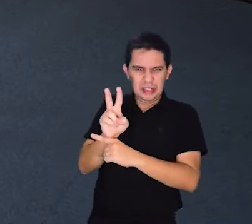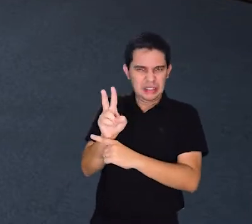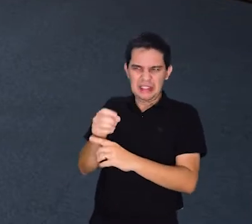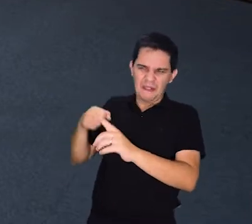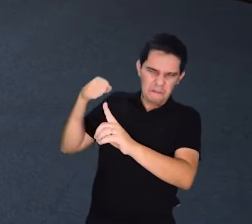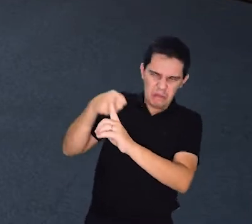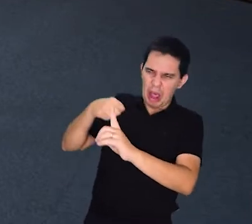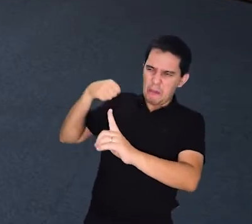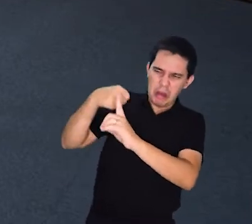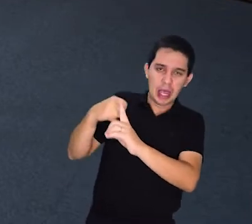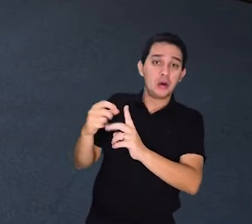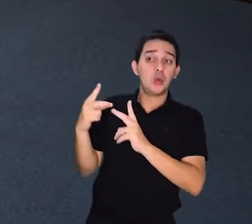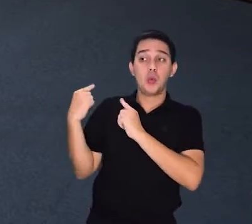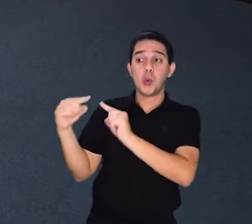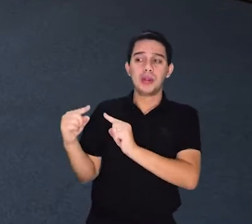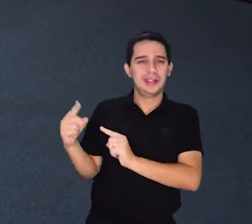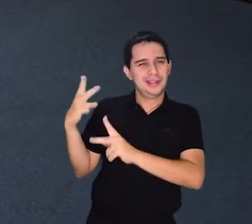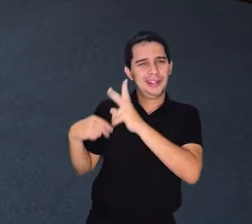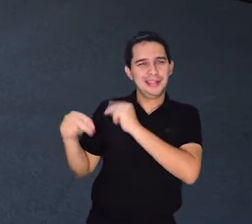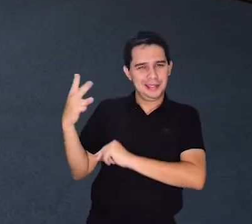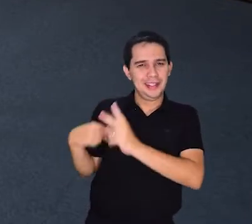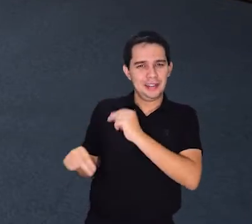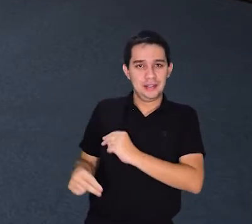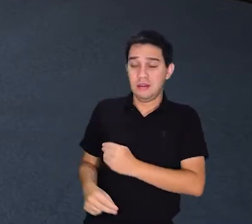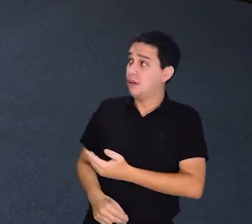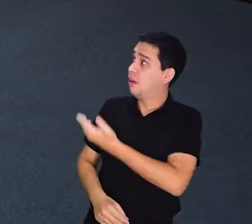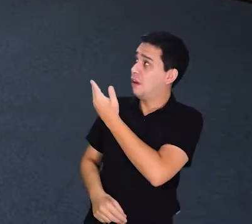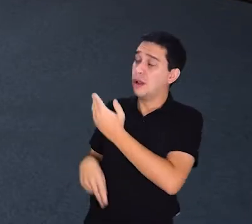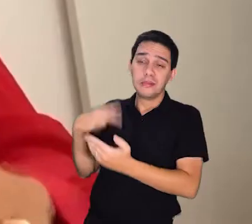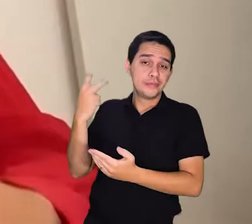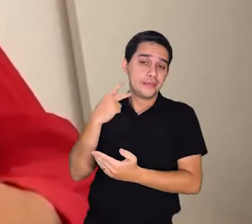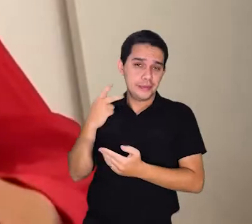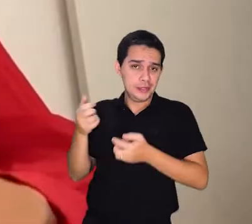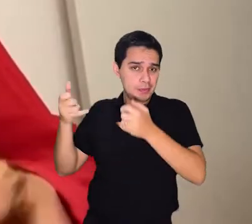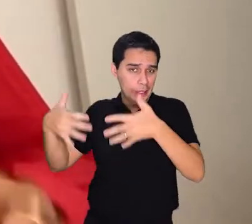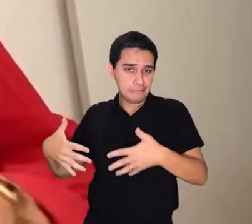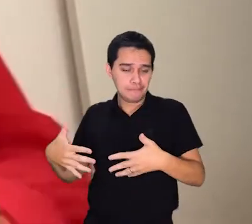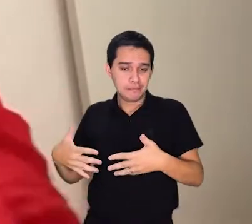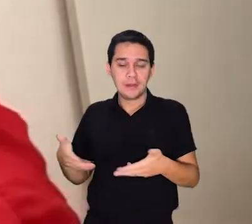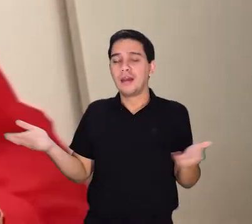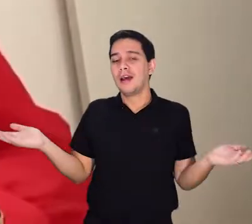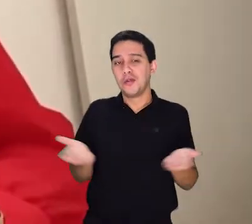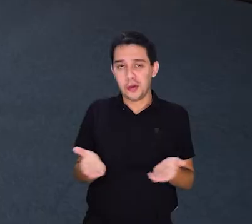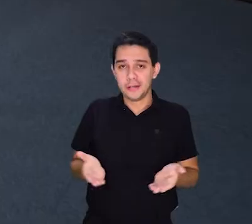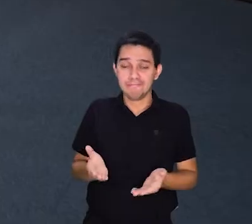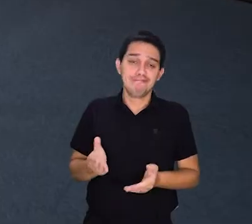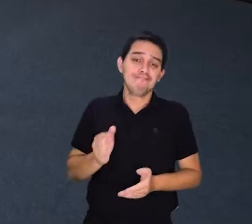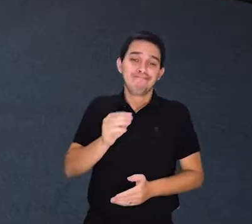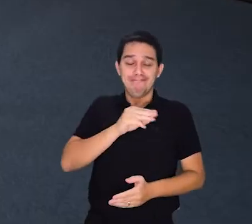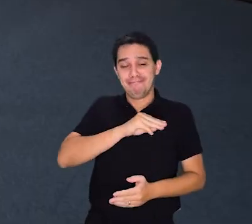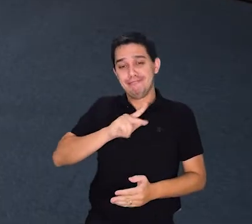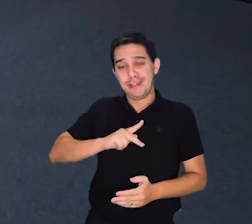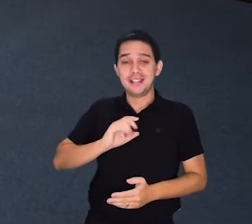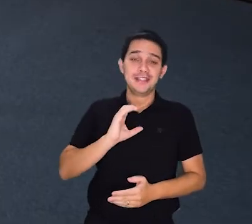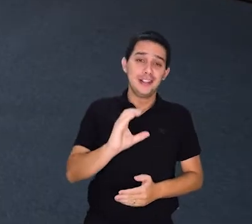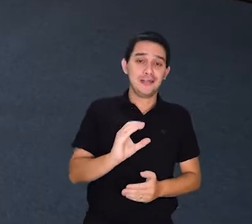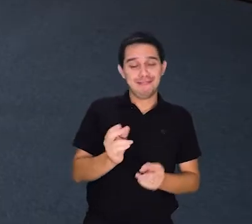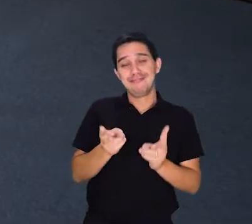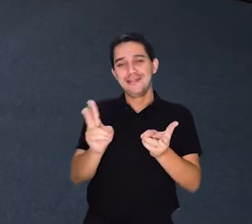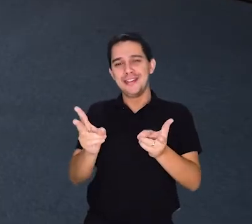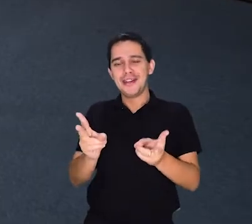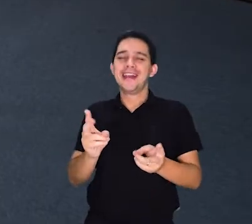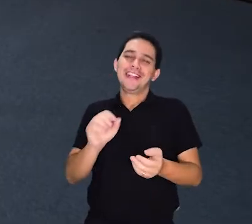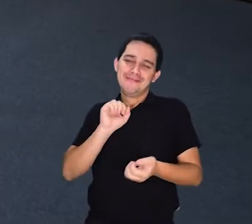Baixada que agrediram internos da unidade. Entenda o caso com a promotora de justiça Gabriela Brandt. Está no ar para todo o